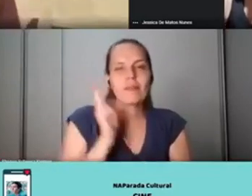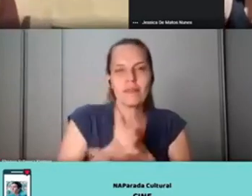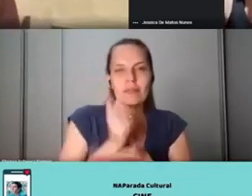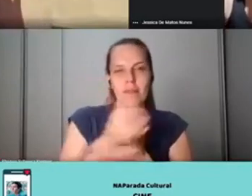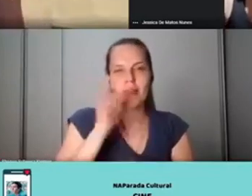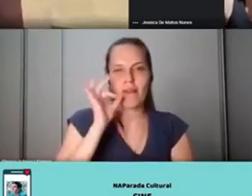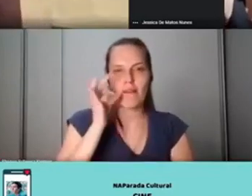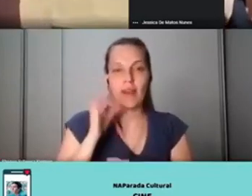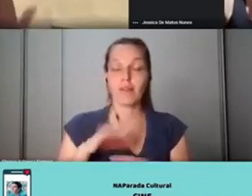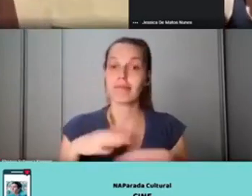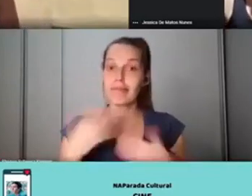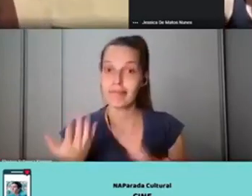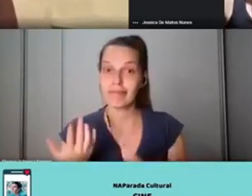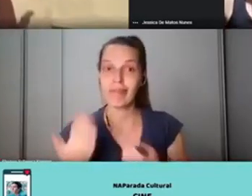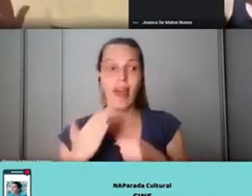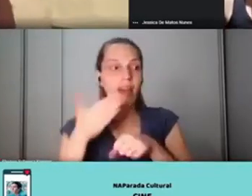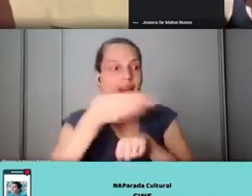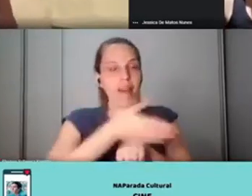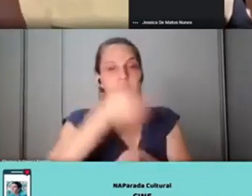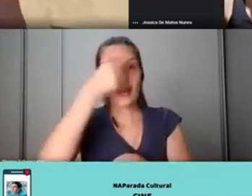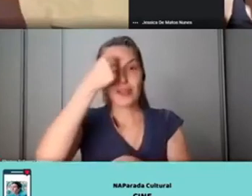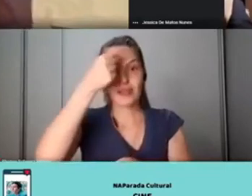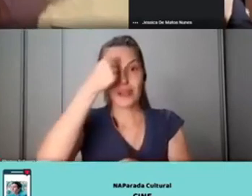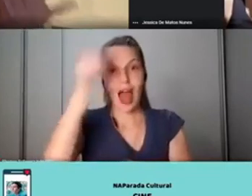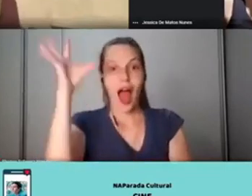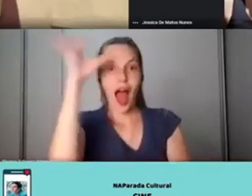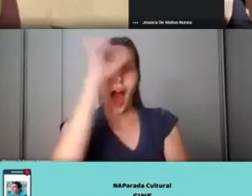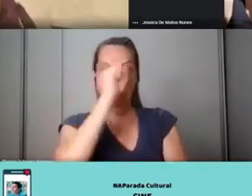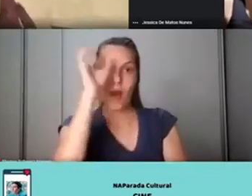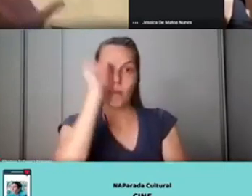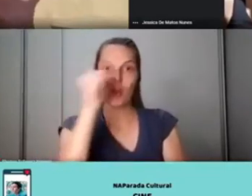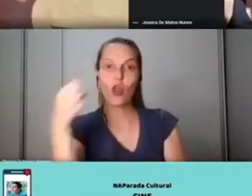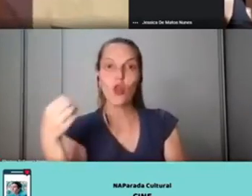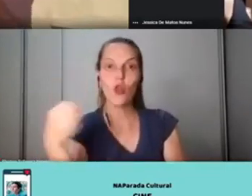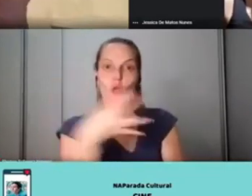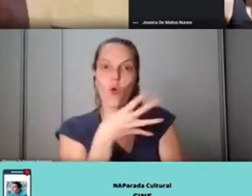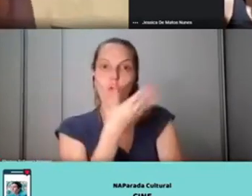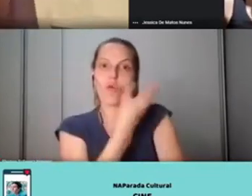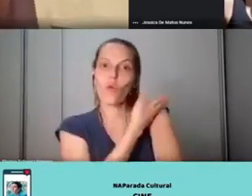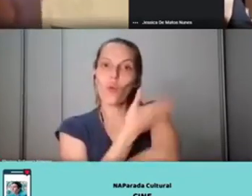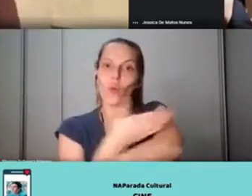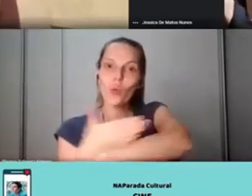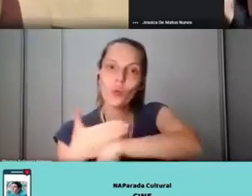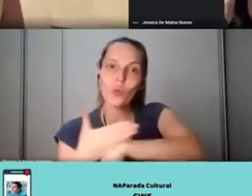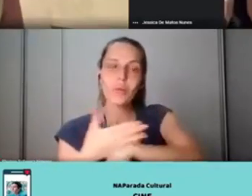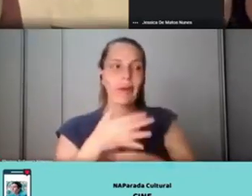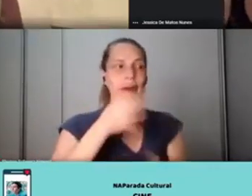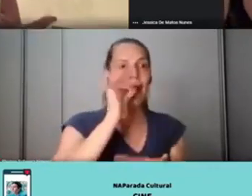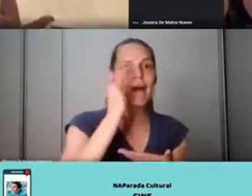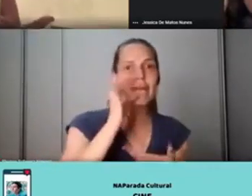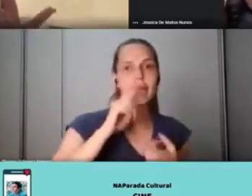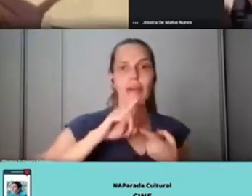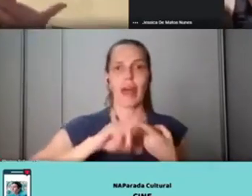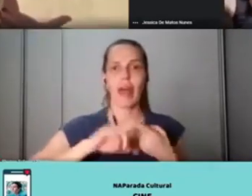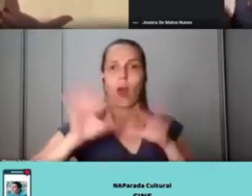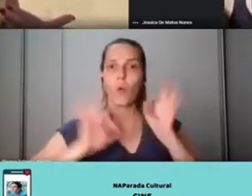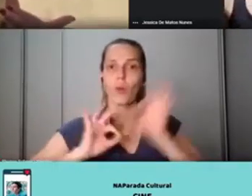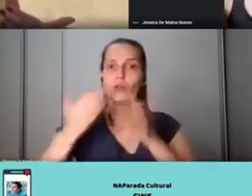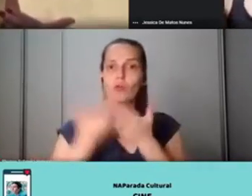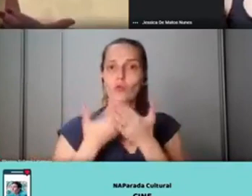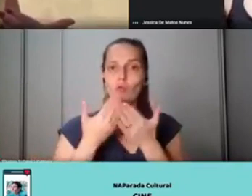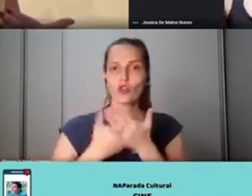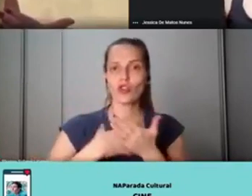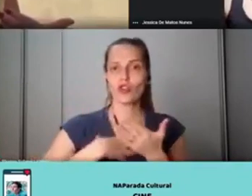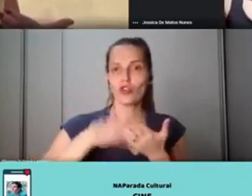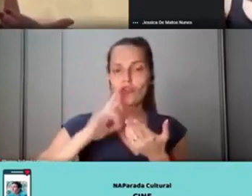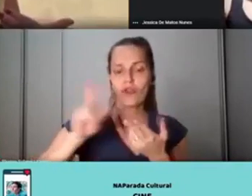na faculdade e aprendendo novos hábitos, seja o café, uhum. seja a reorganização para os estudos, seja